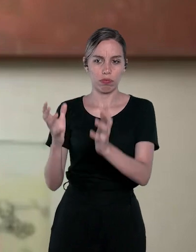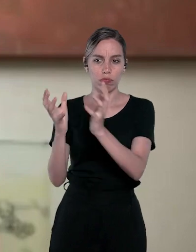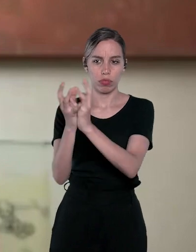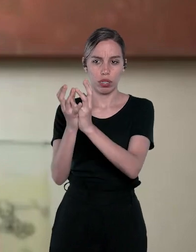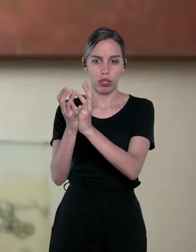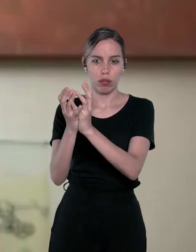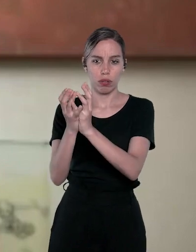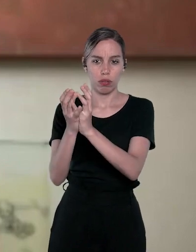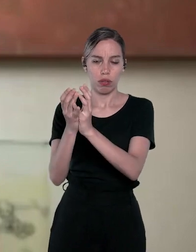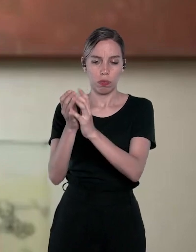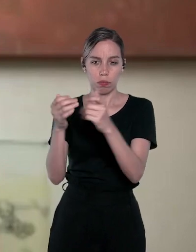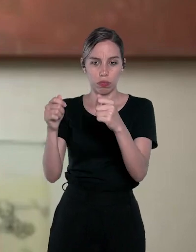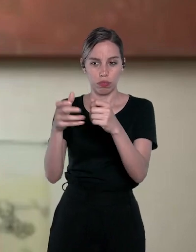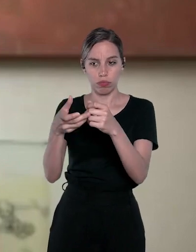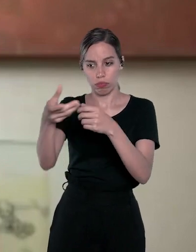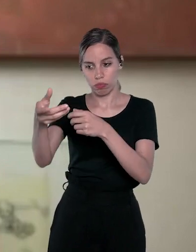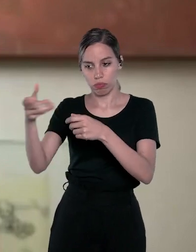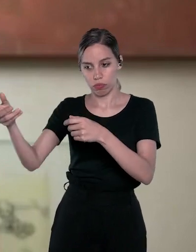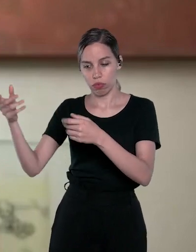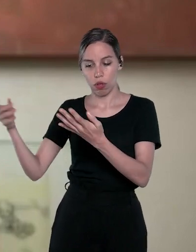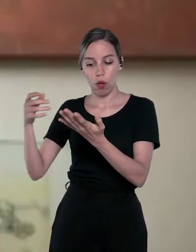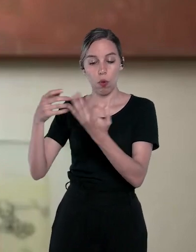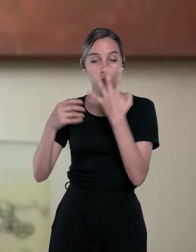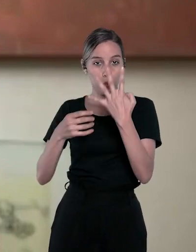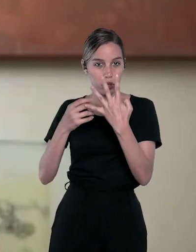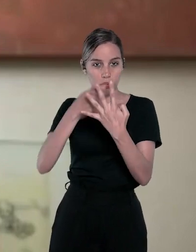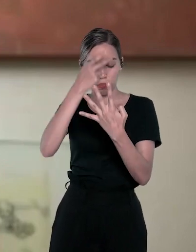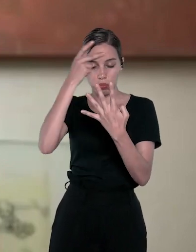engano. E esse prêmio